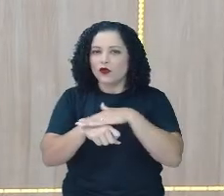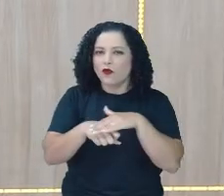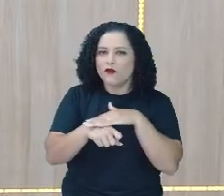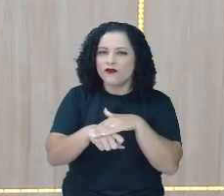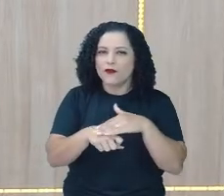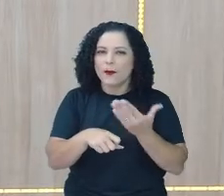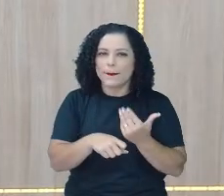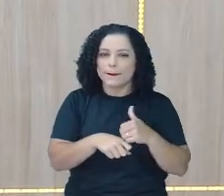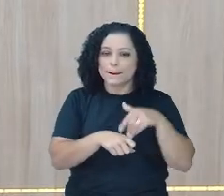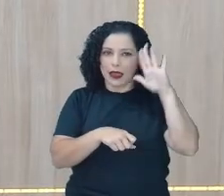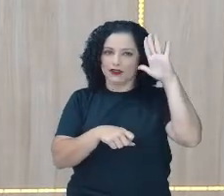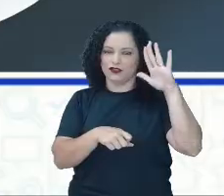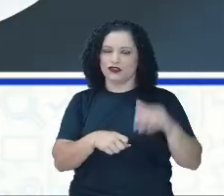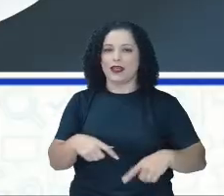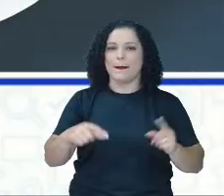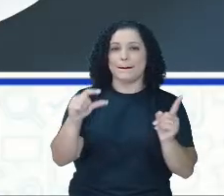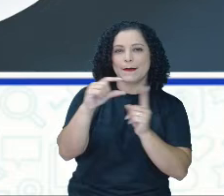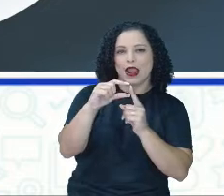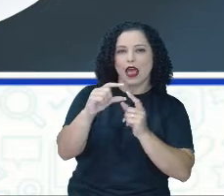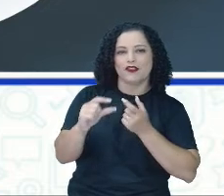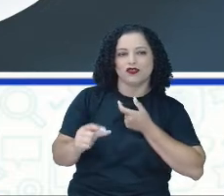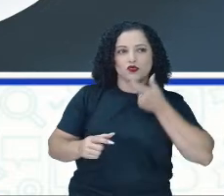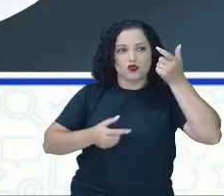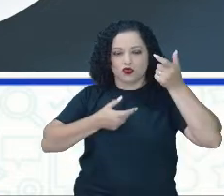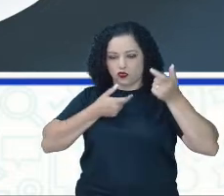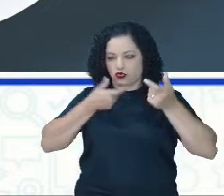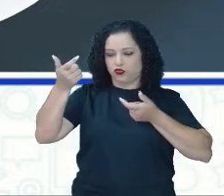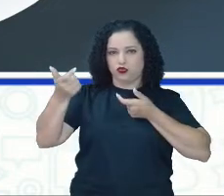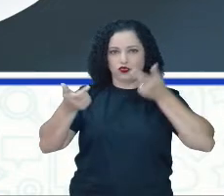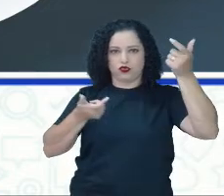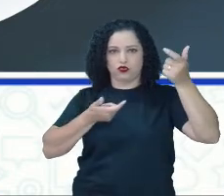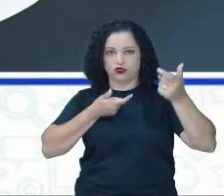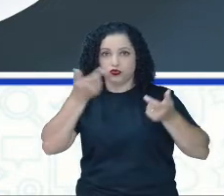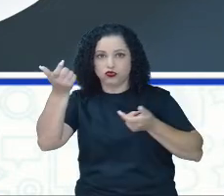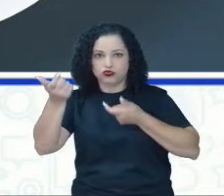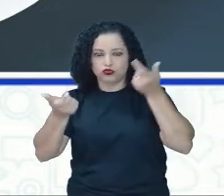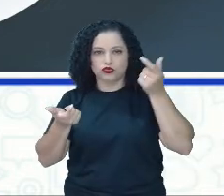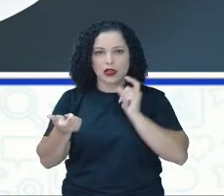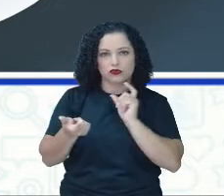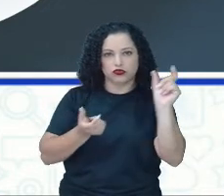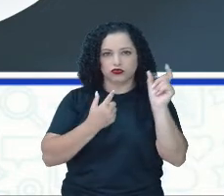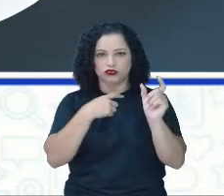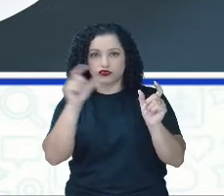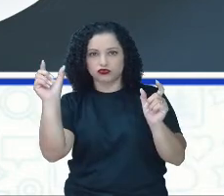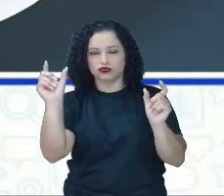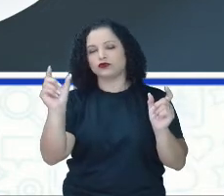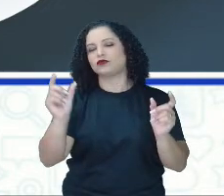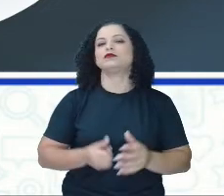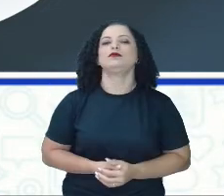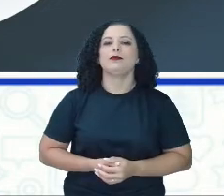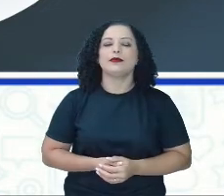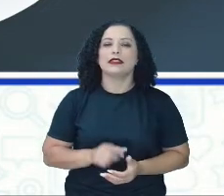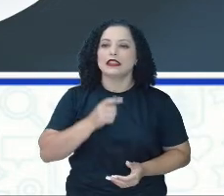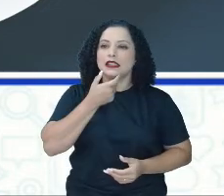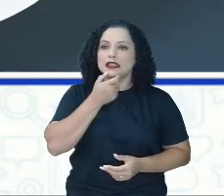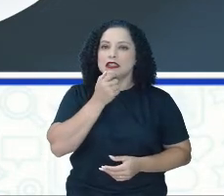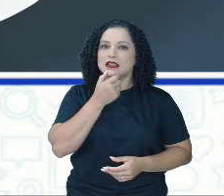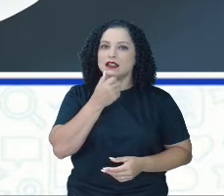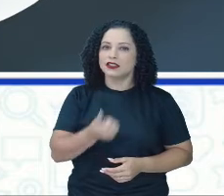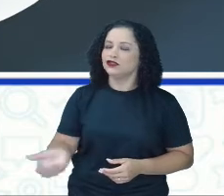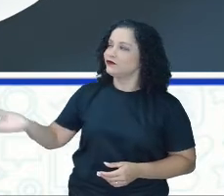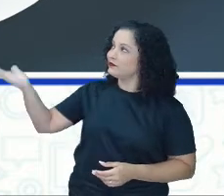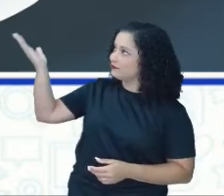outras. Quantas palavras nós falamos por dia? Quem é que fala mais? Em inglês essa expressão fica How many words do you